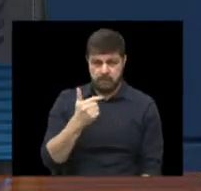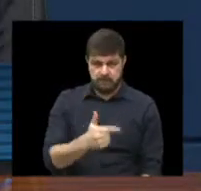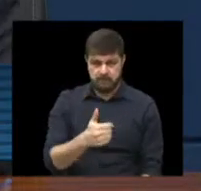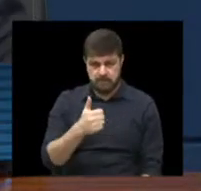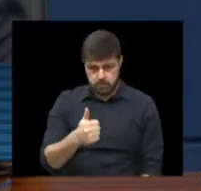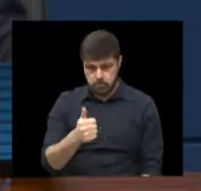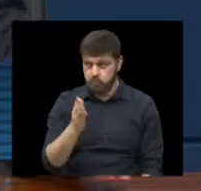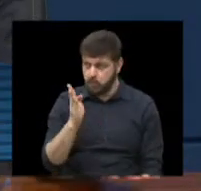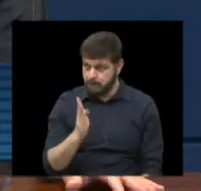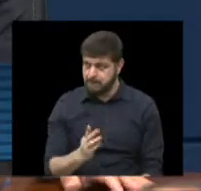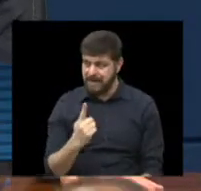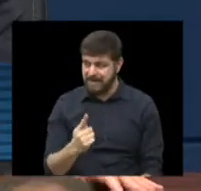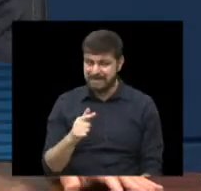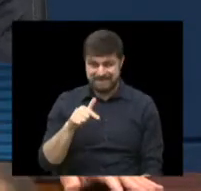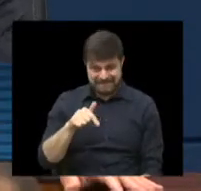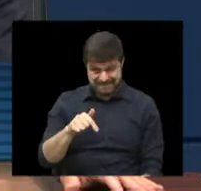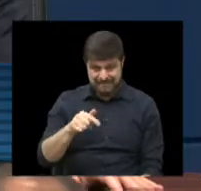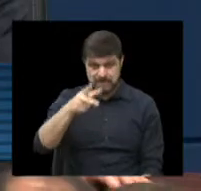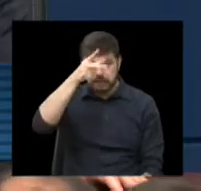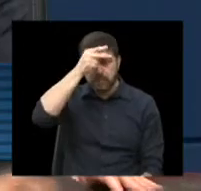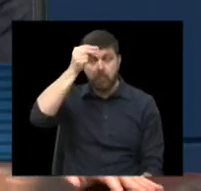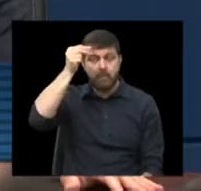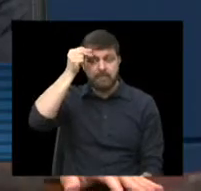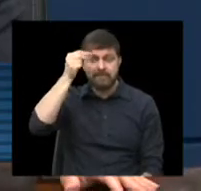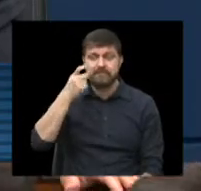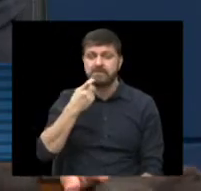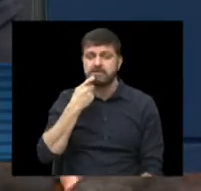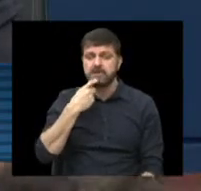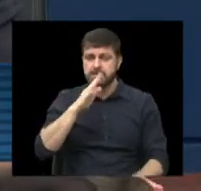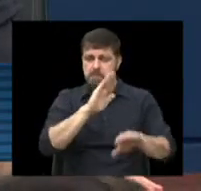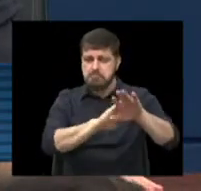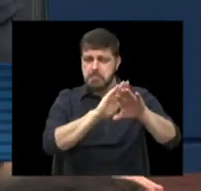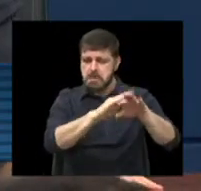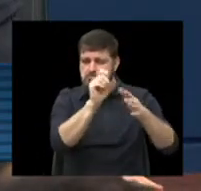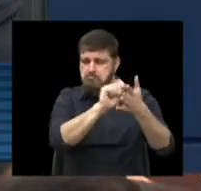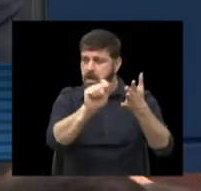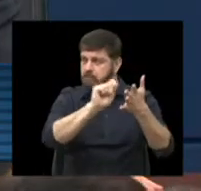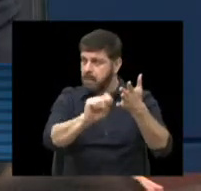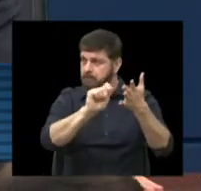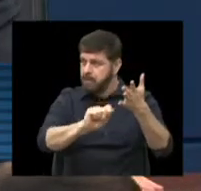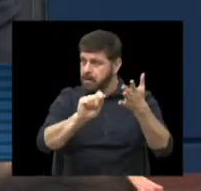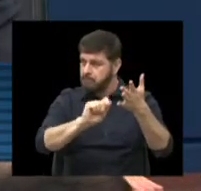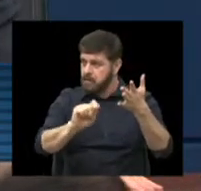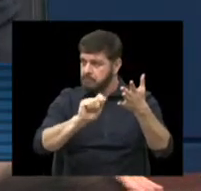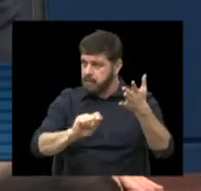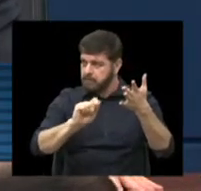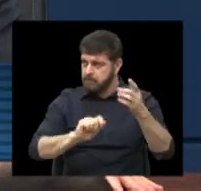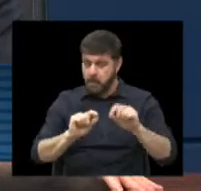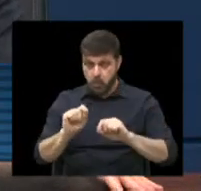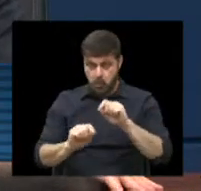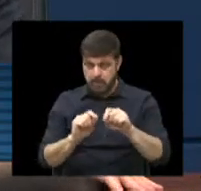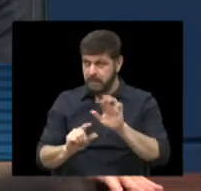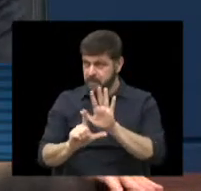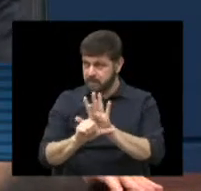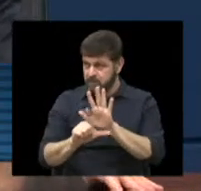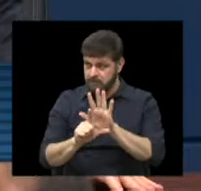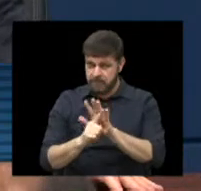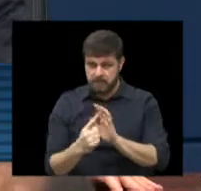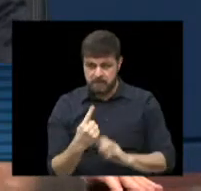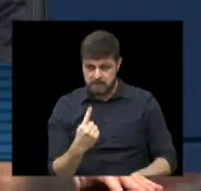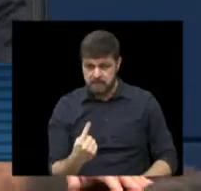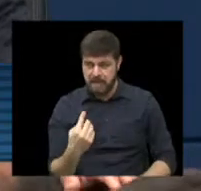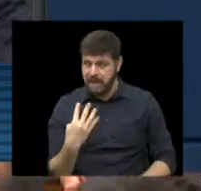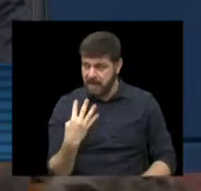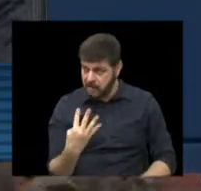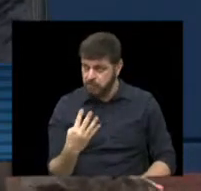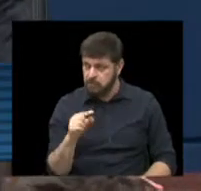Primeira discussão e votação do projeto de lei complementar de número 21/17, processo 223858, de autoria do